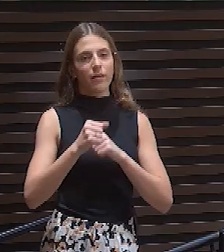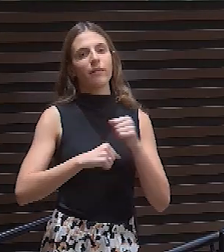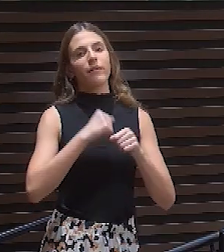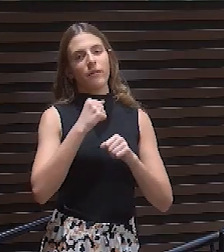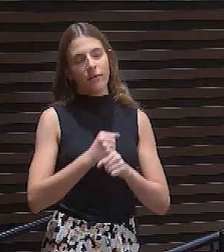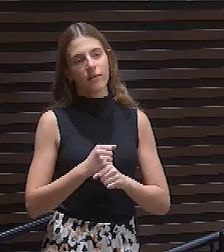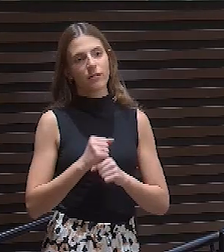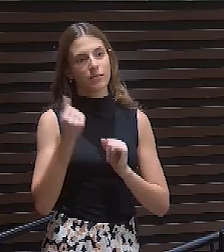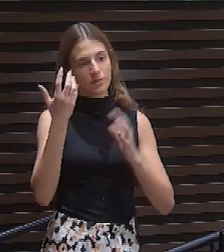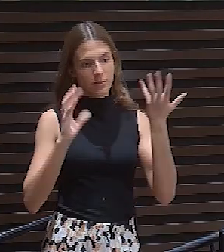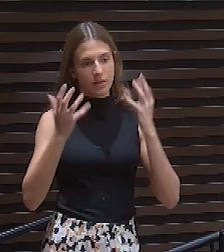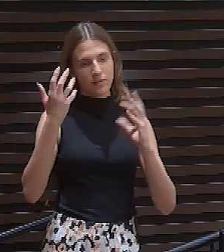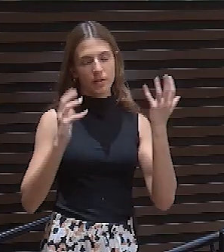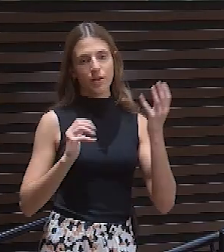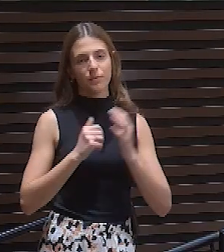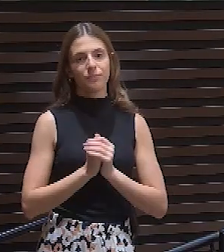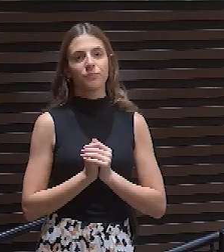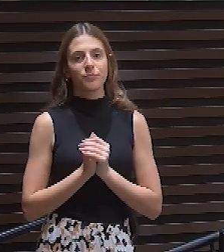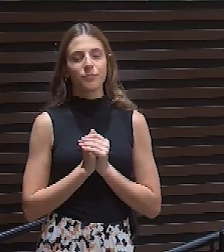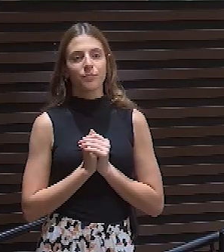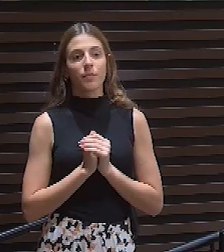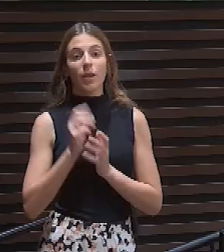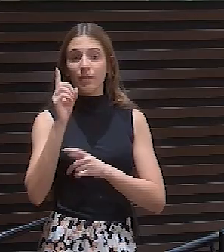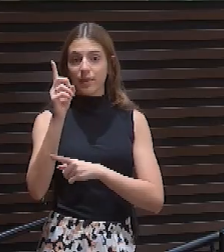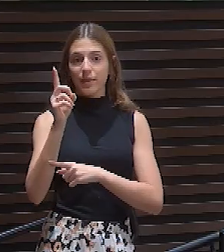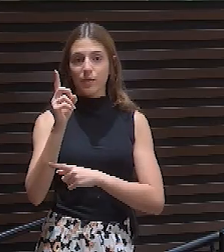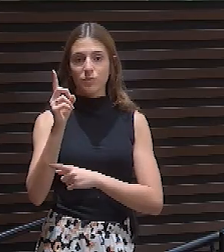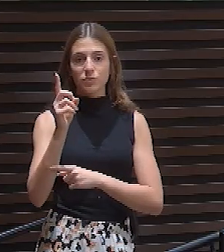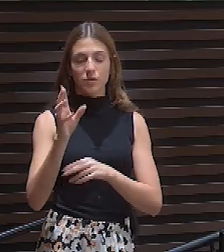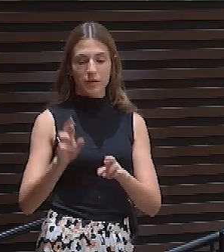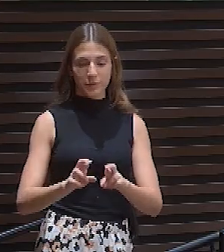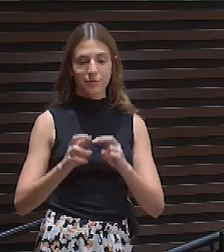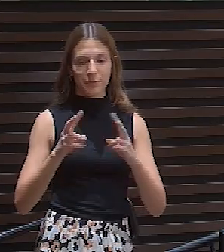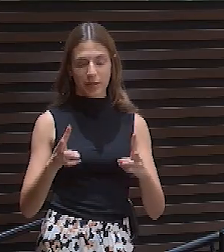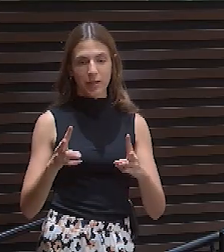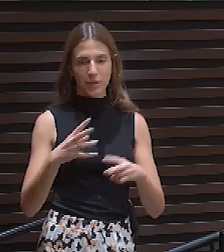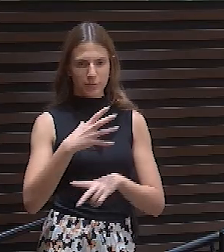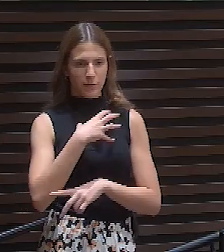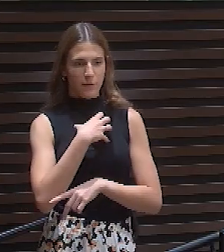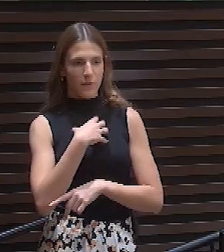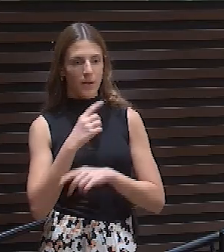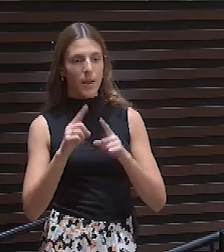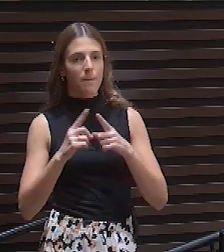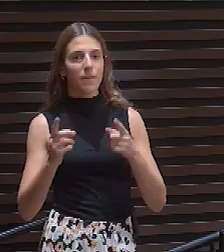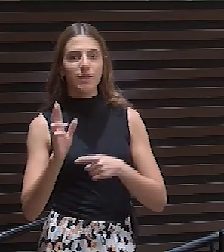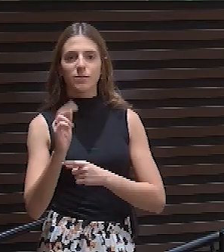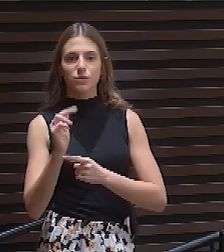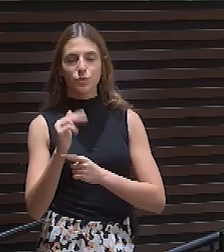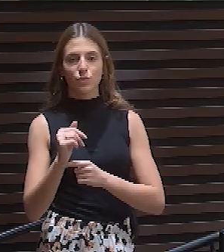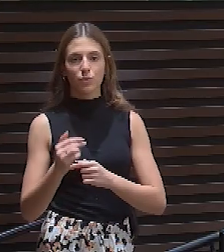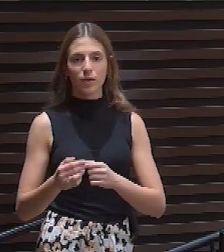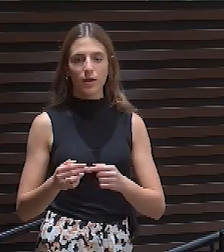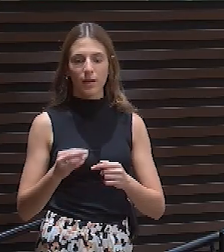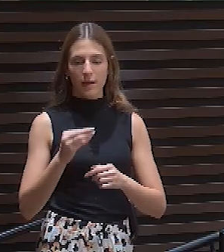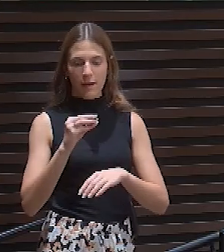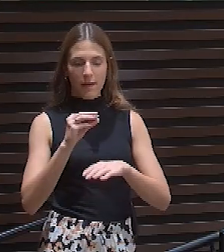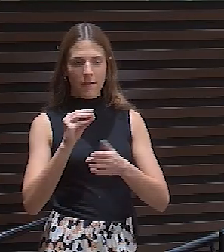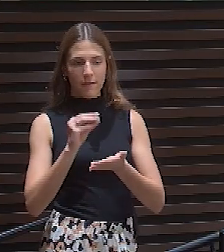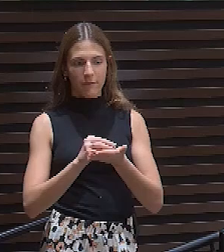Deus muda os meios, mas nunca falha em prover. O maná cessa quando a terra